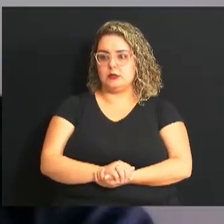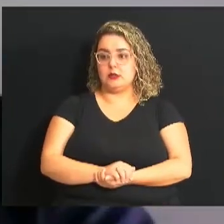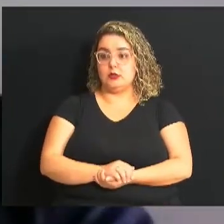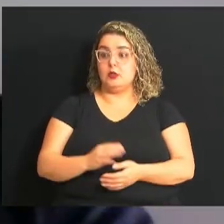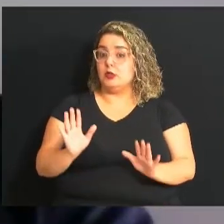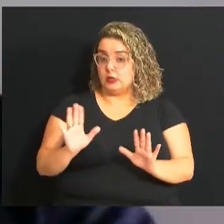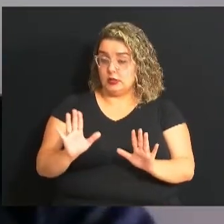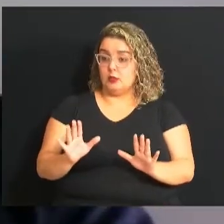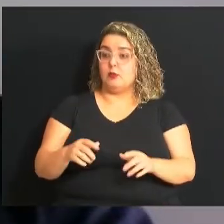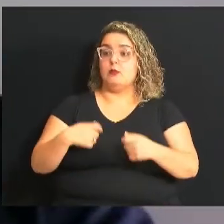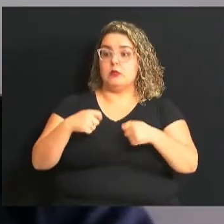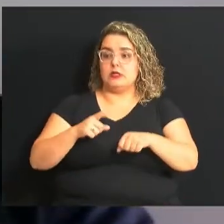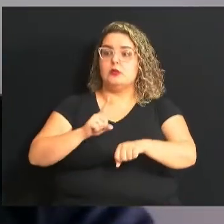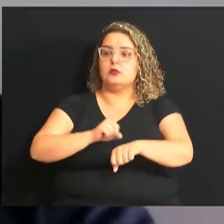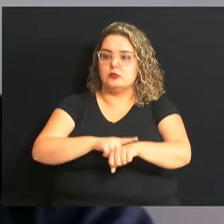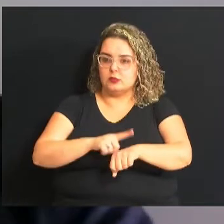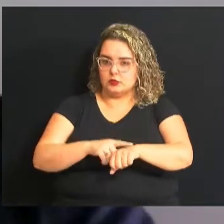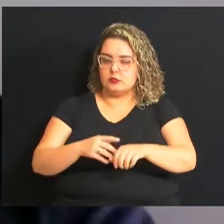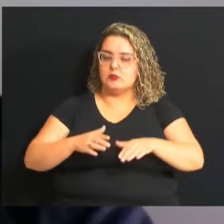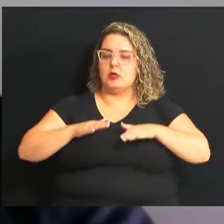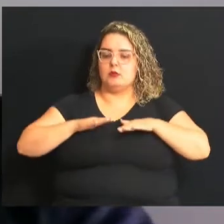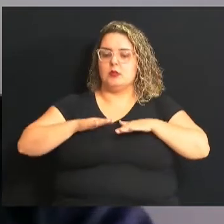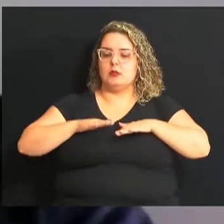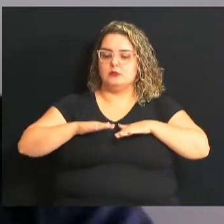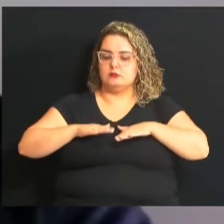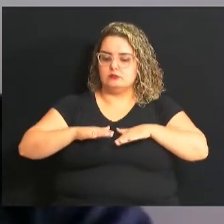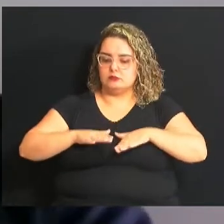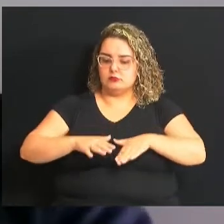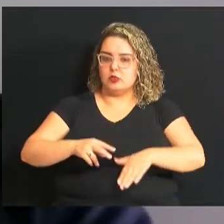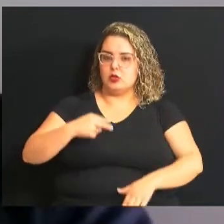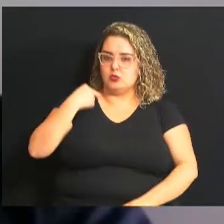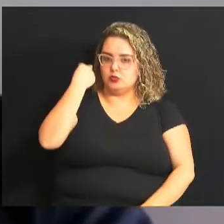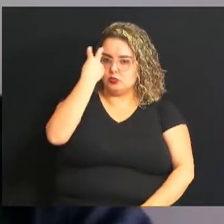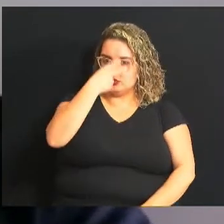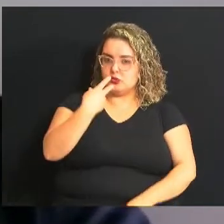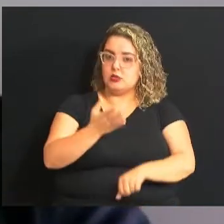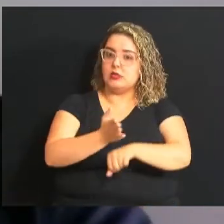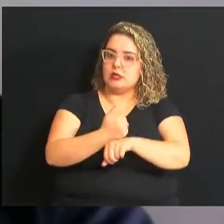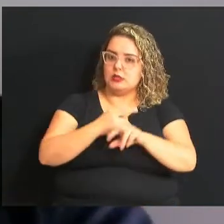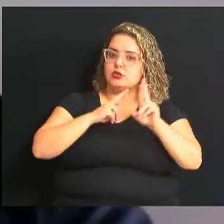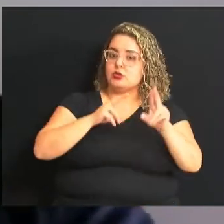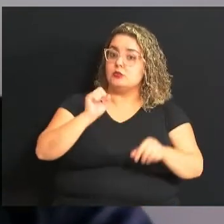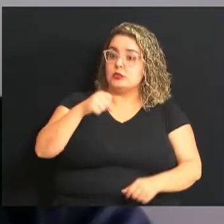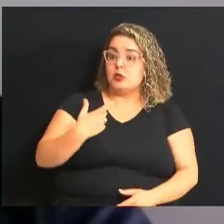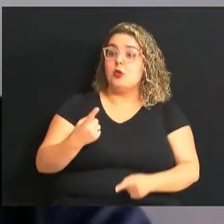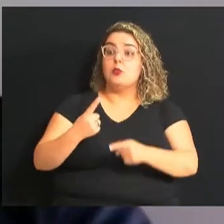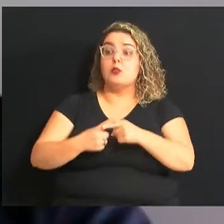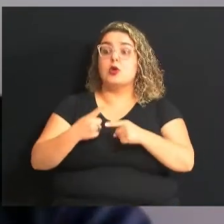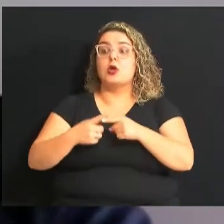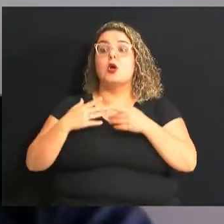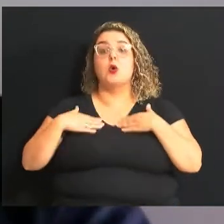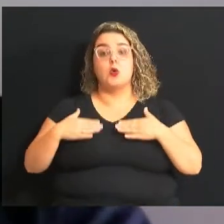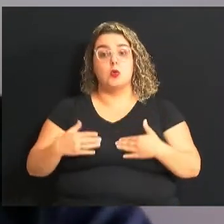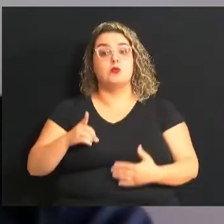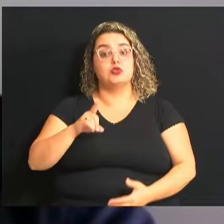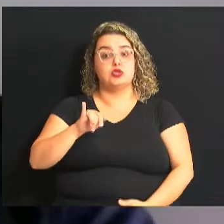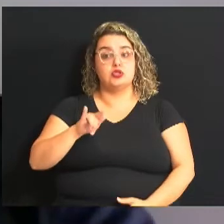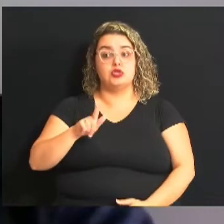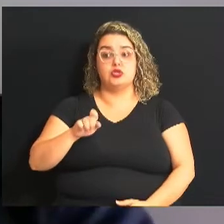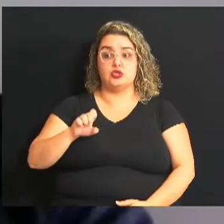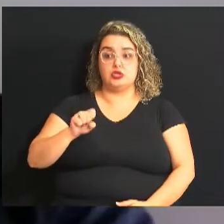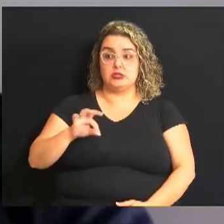Não, tem que ter um tempo, 2 horas antes de dormir, sim, pelo fato do corpo fazer a digestão, né? Porque quando